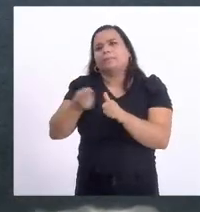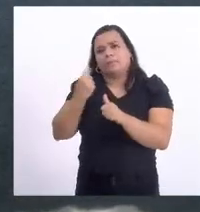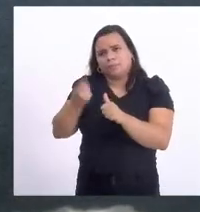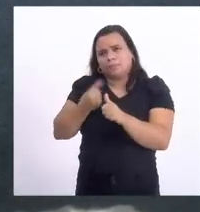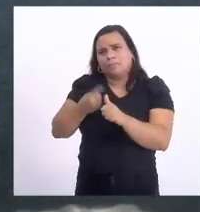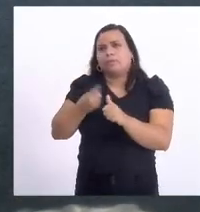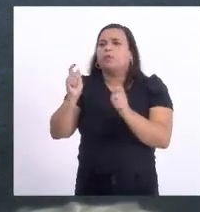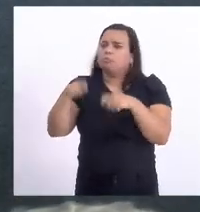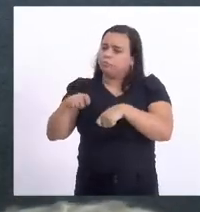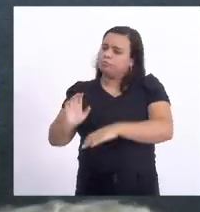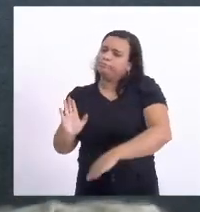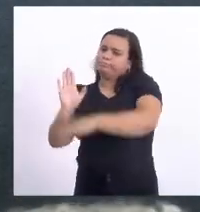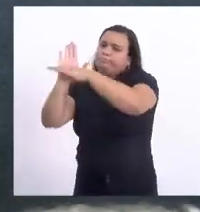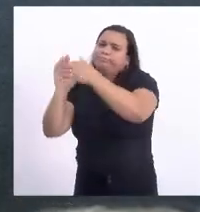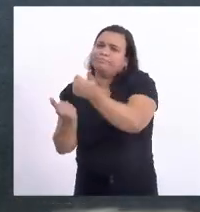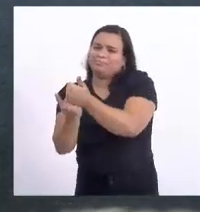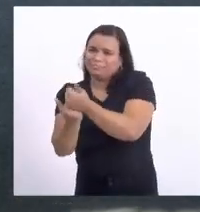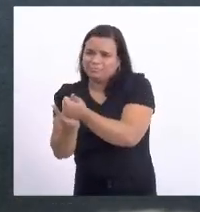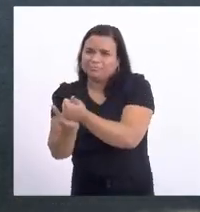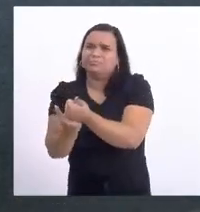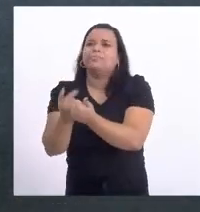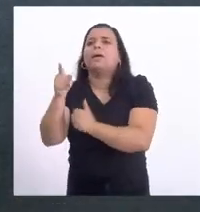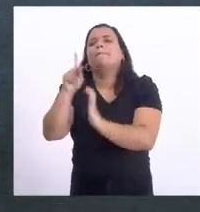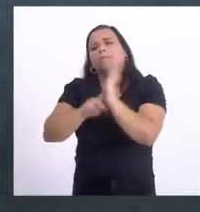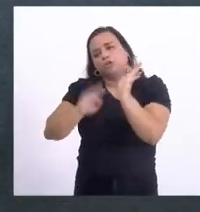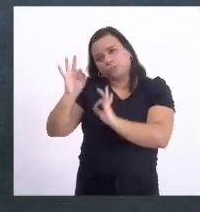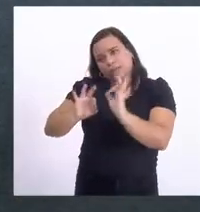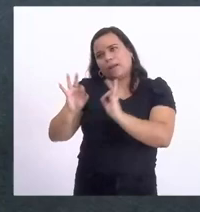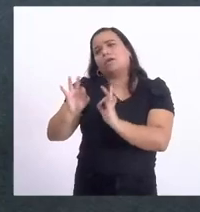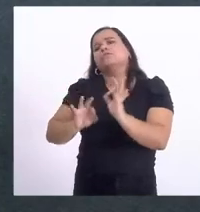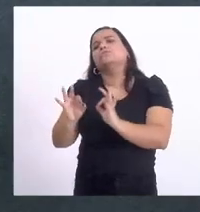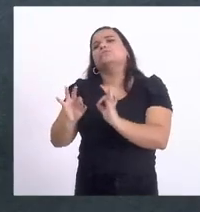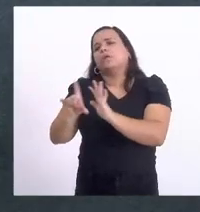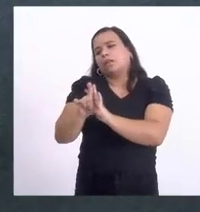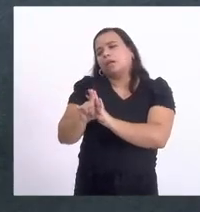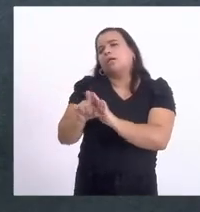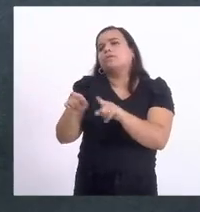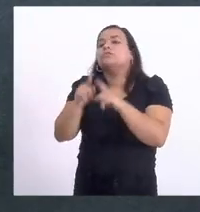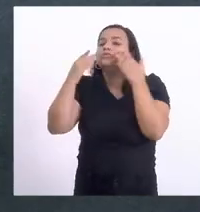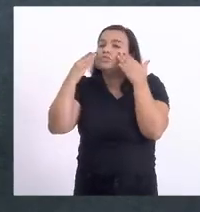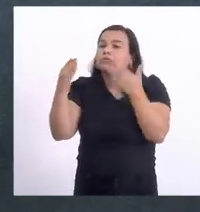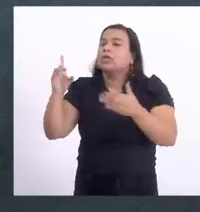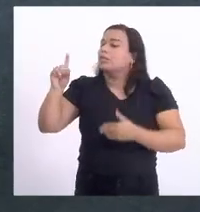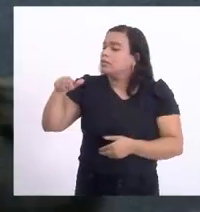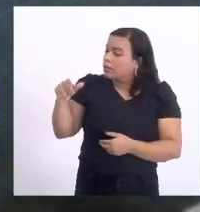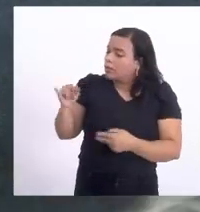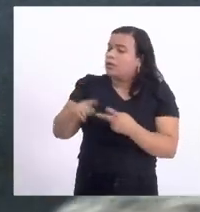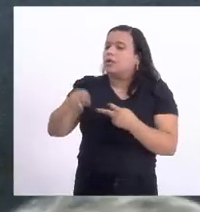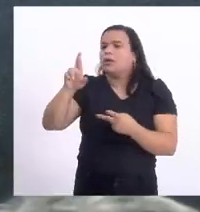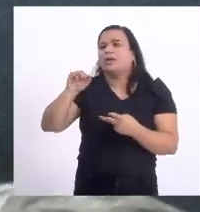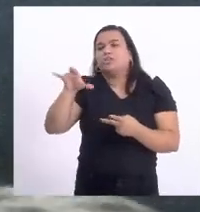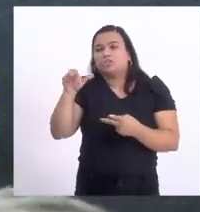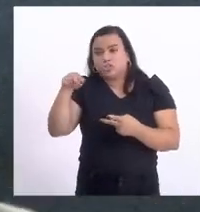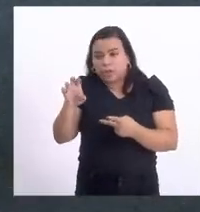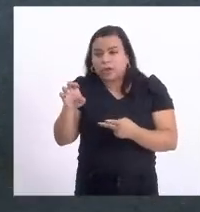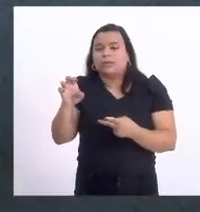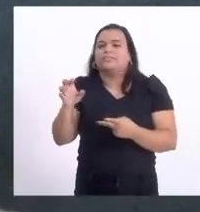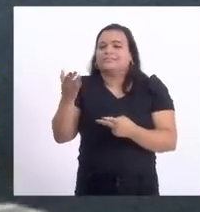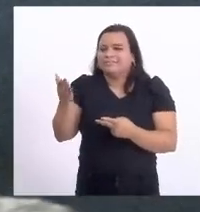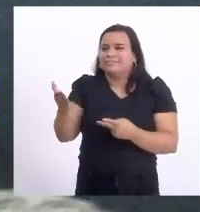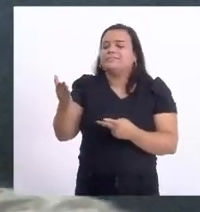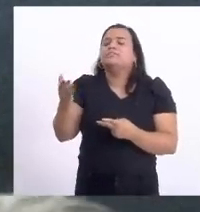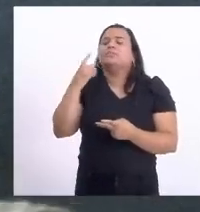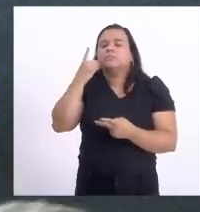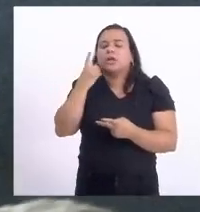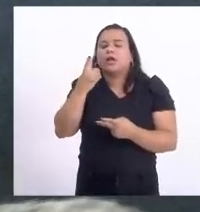colaborar com Vossa Excelência neste projeto de lei e destacar, deputada Dani, deputada Rejane, muito enfaticamente,